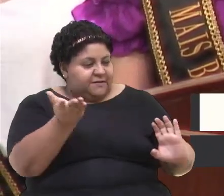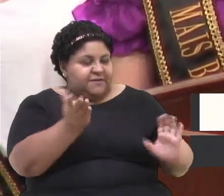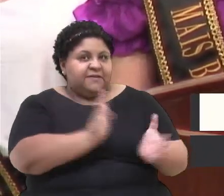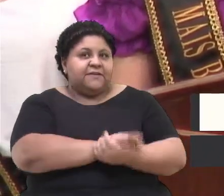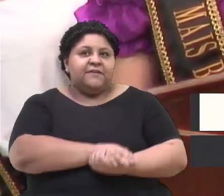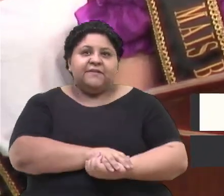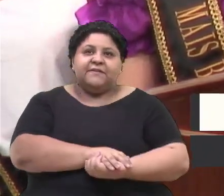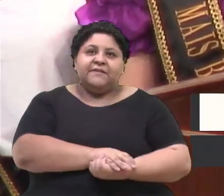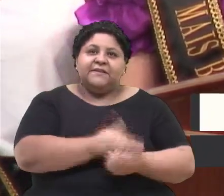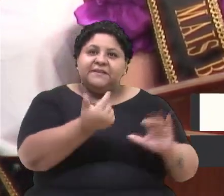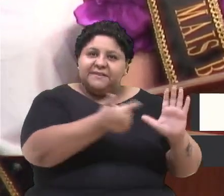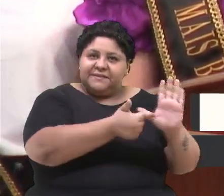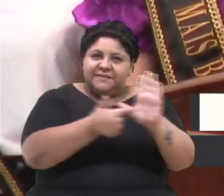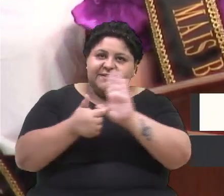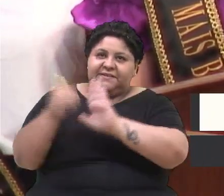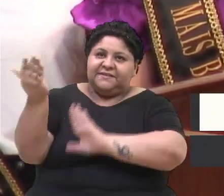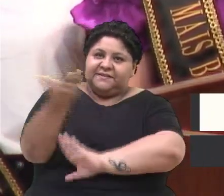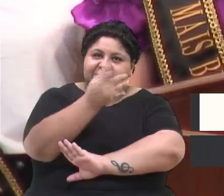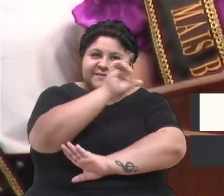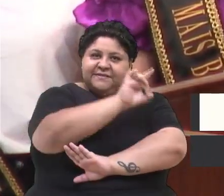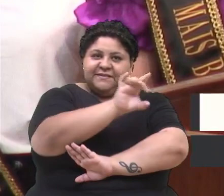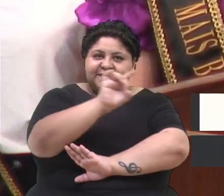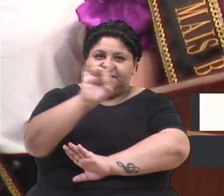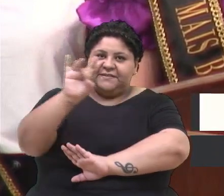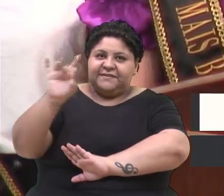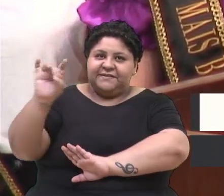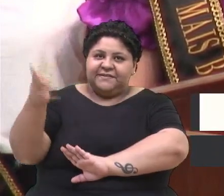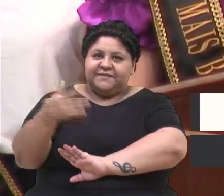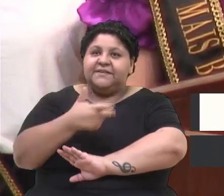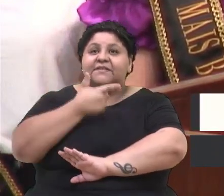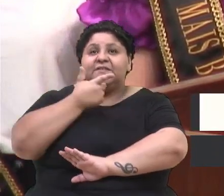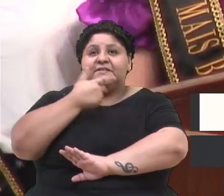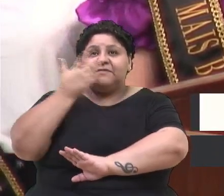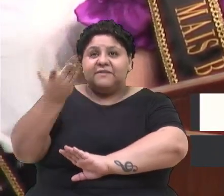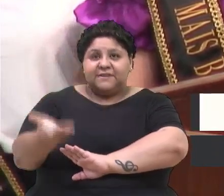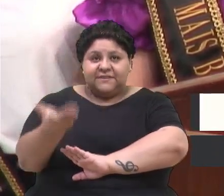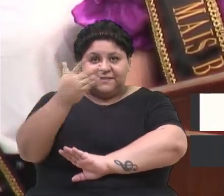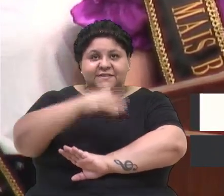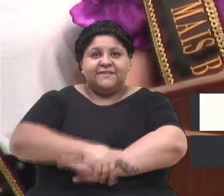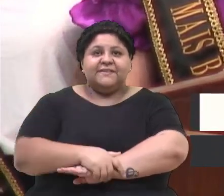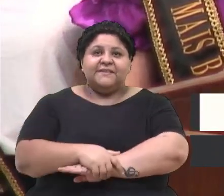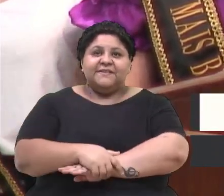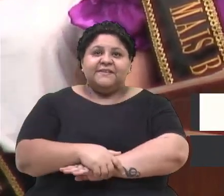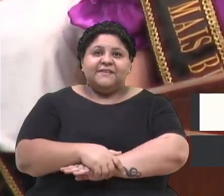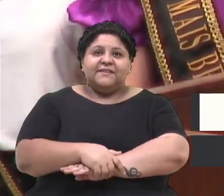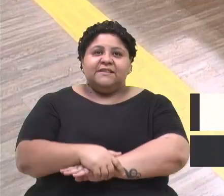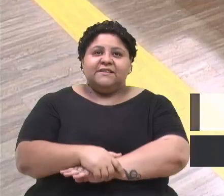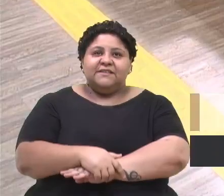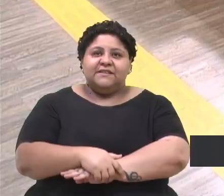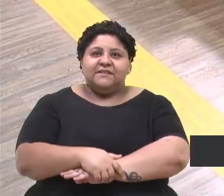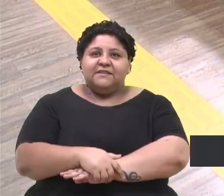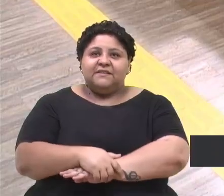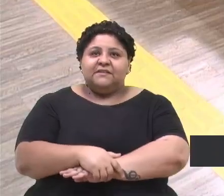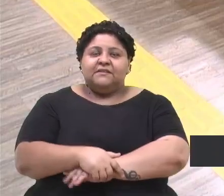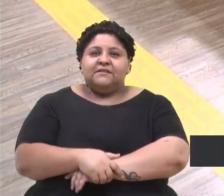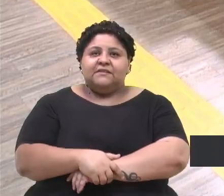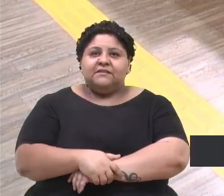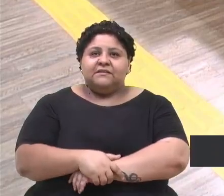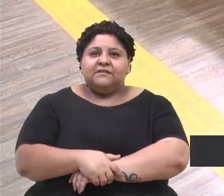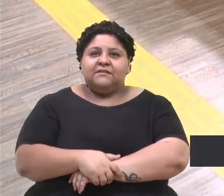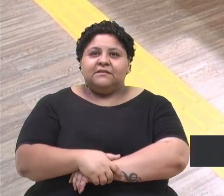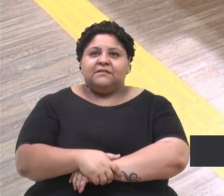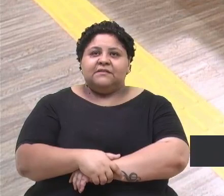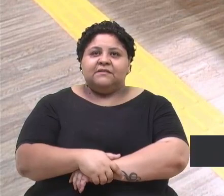se apresentar. Cada uma se apresenta aqui e fala o que quiser. 1 minuto cada